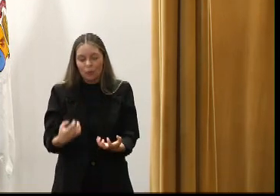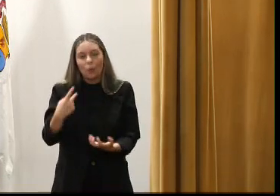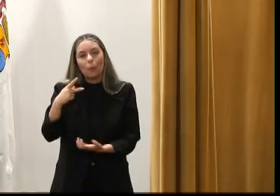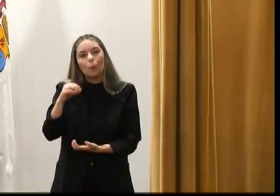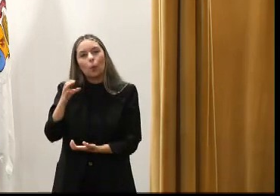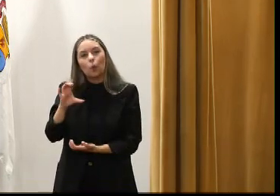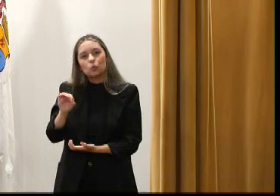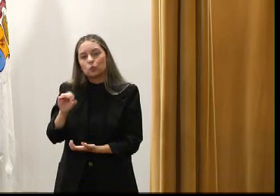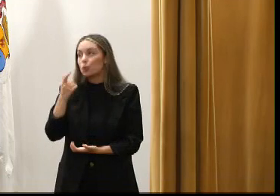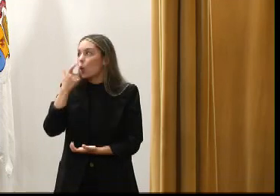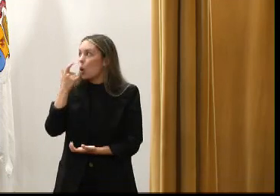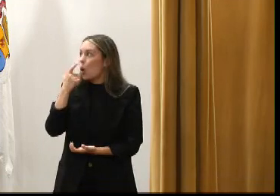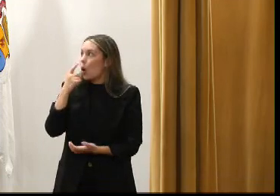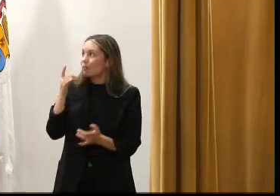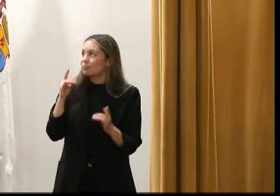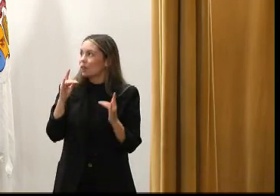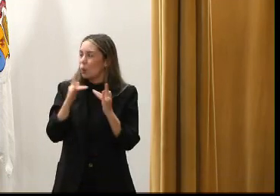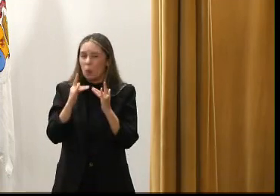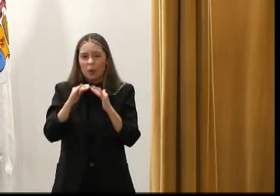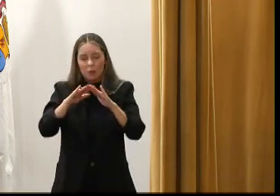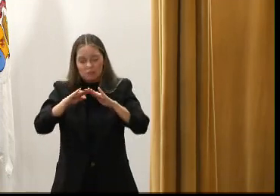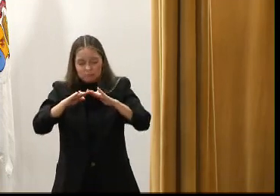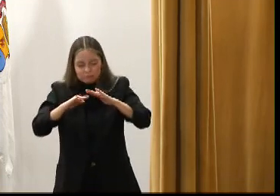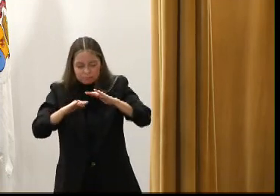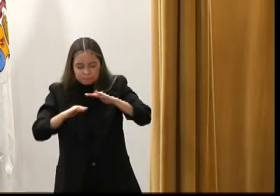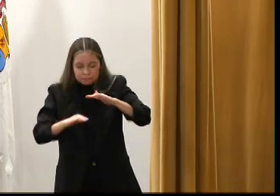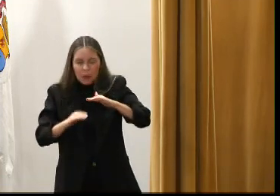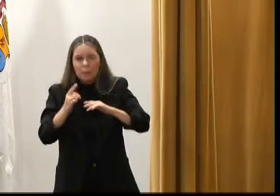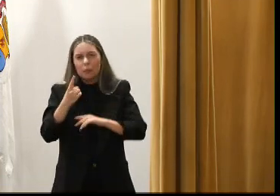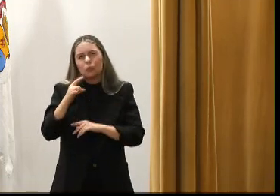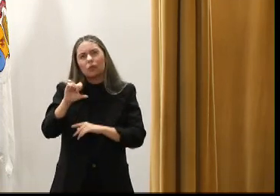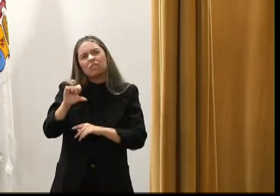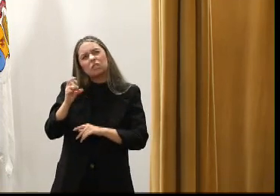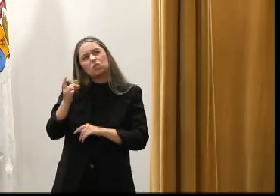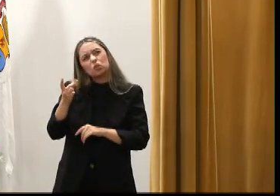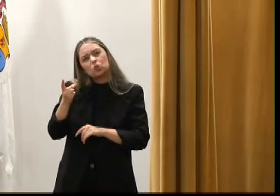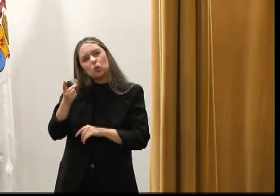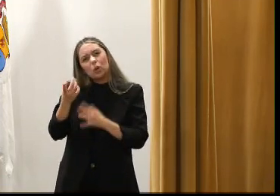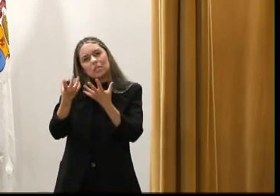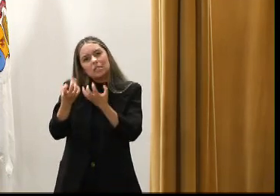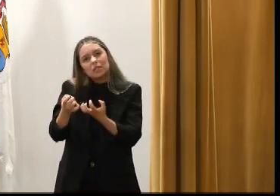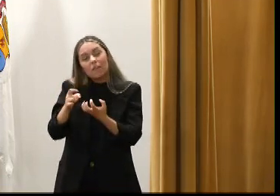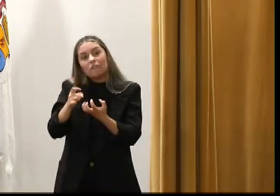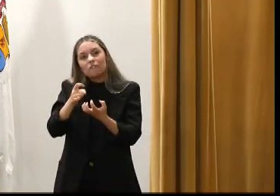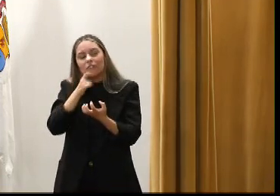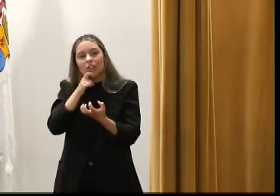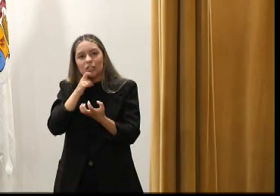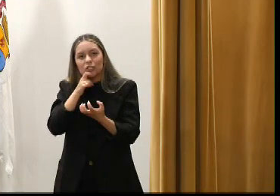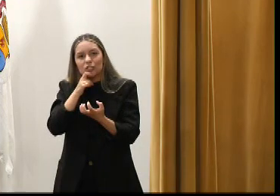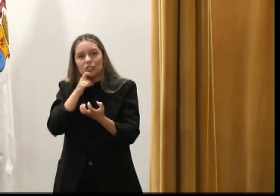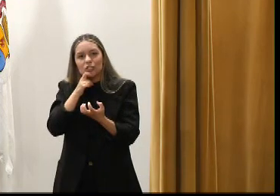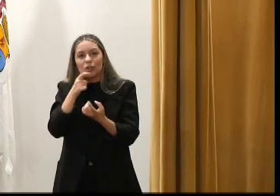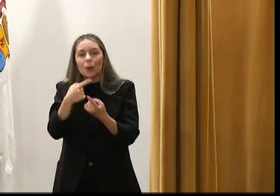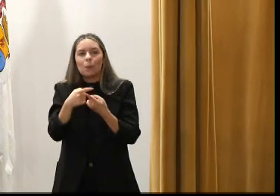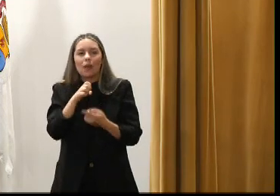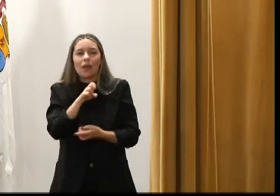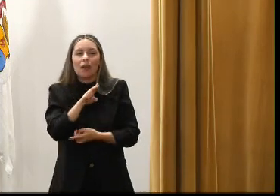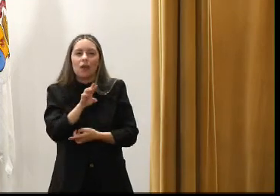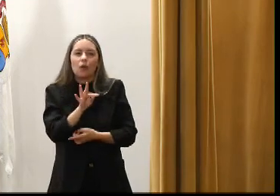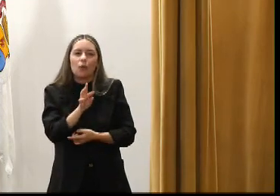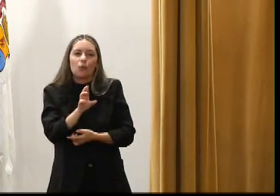o Guaíba com nível muito baixo, lá numa seca. Em 1912, ele fica verde por causa da